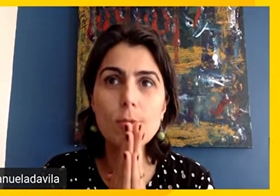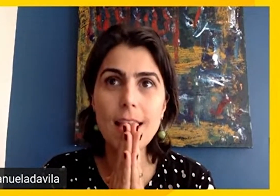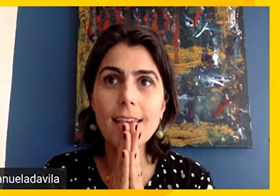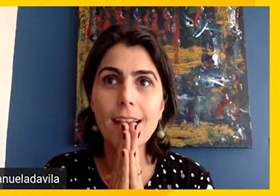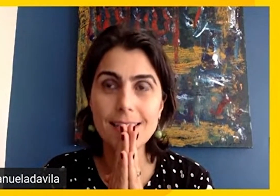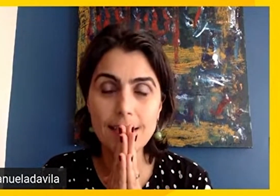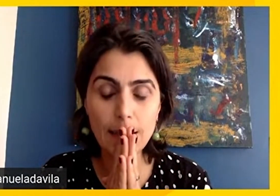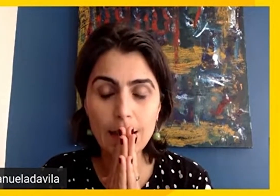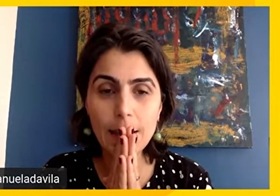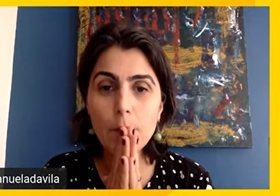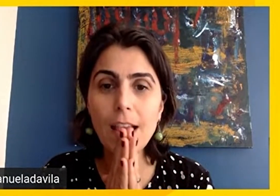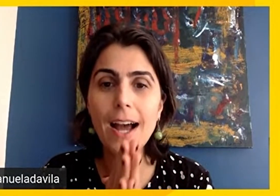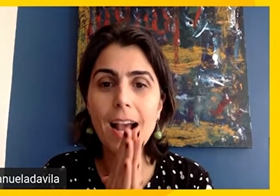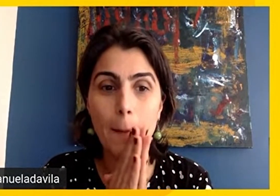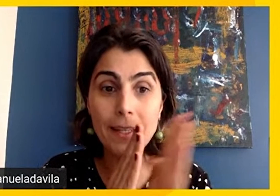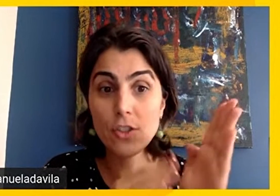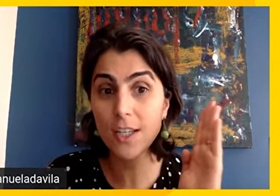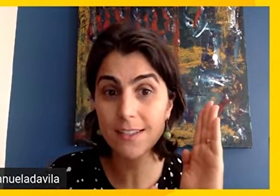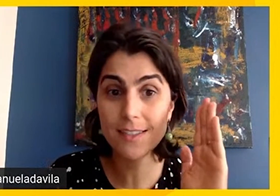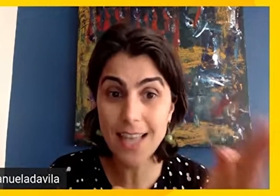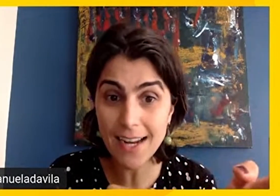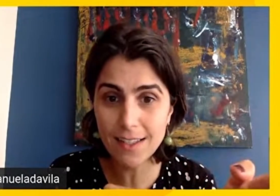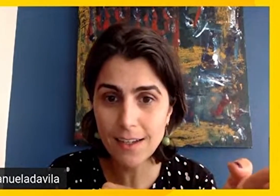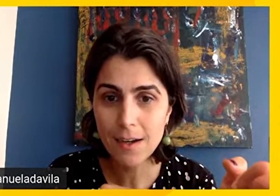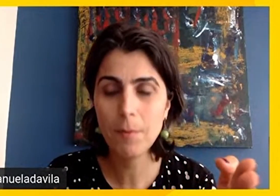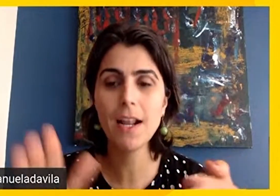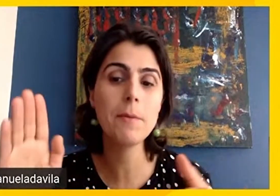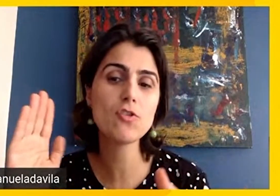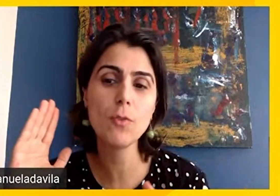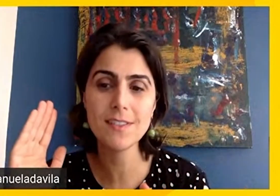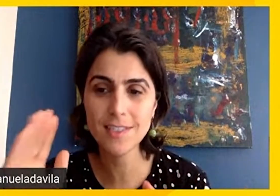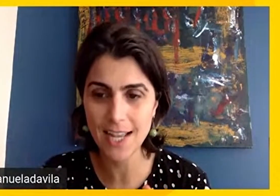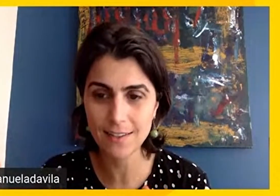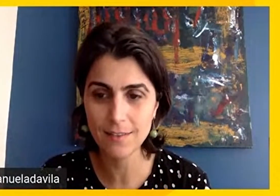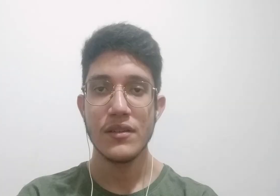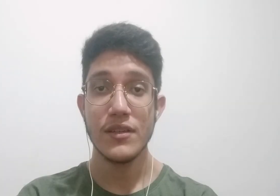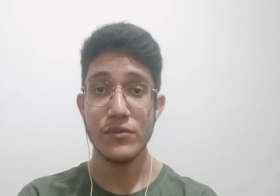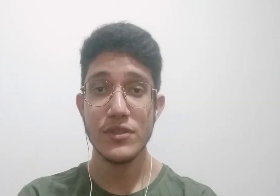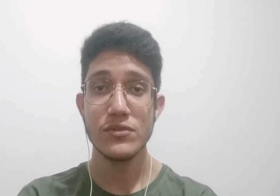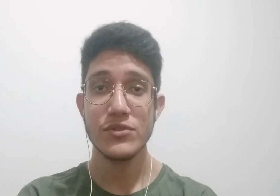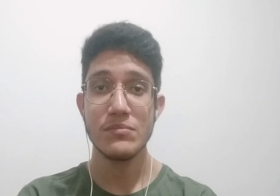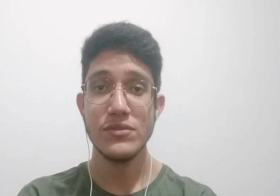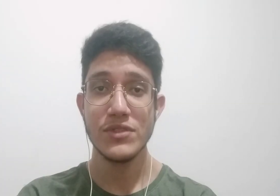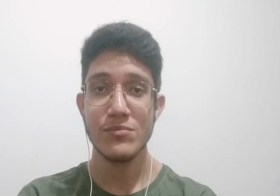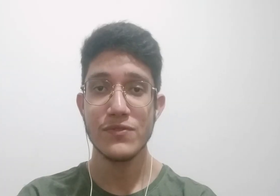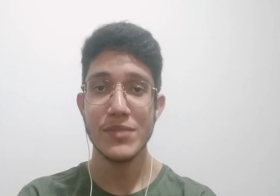eles conseguem assim enviar a mentira certa para a pessoa certa